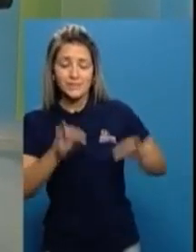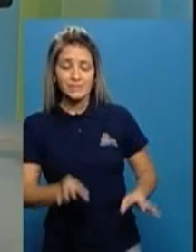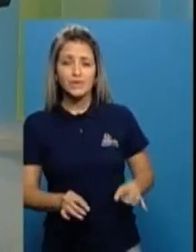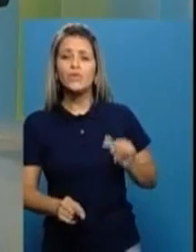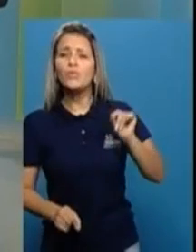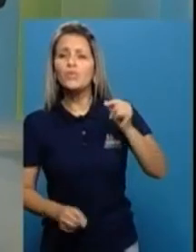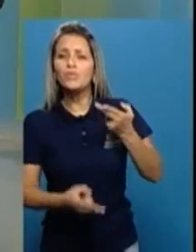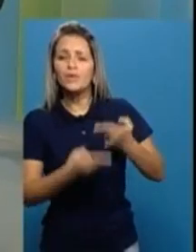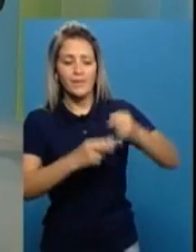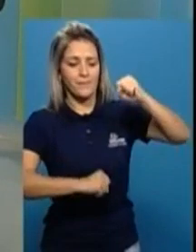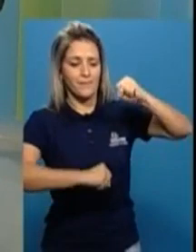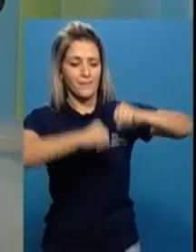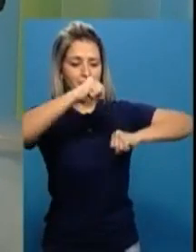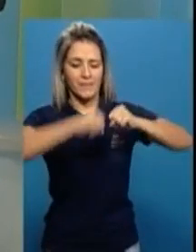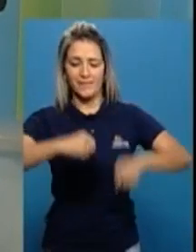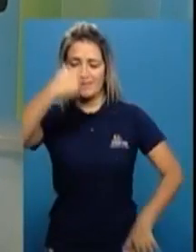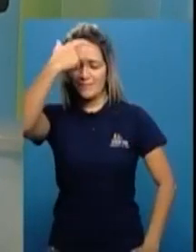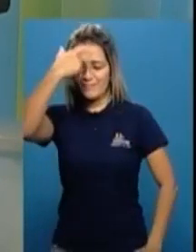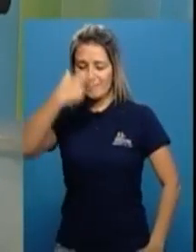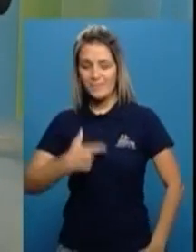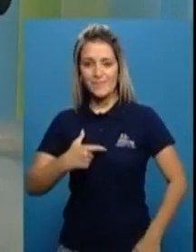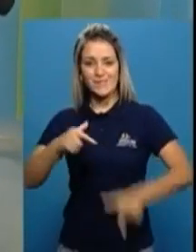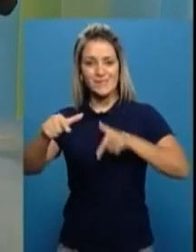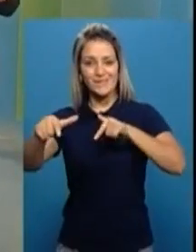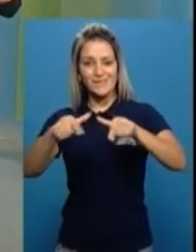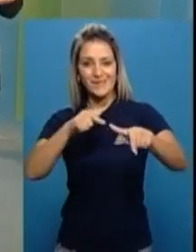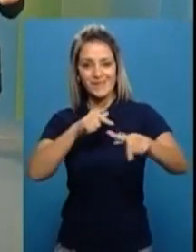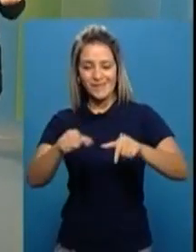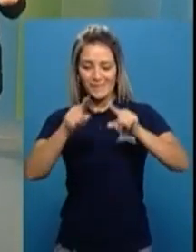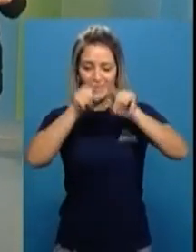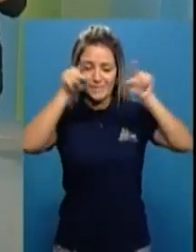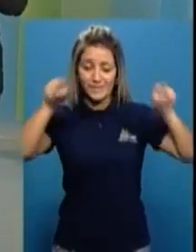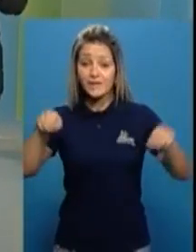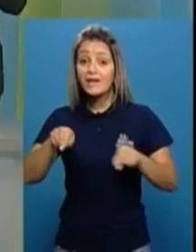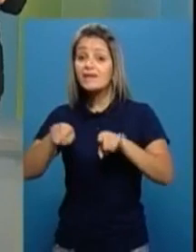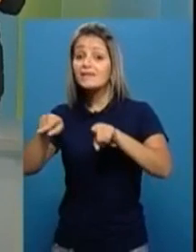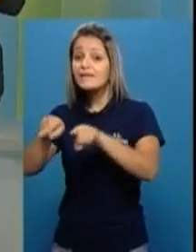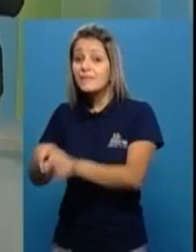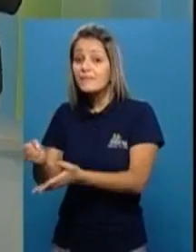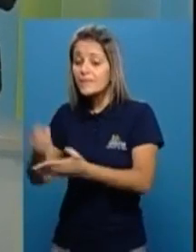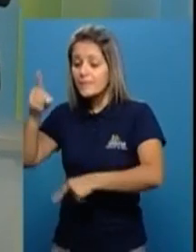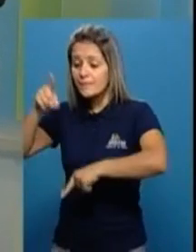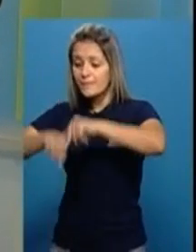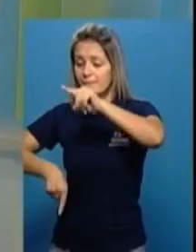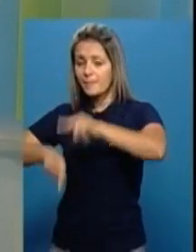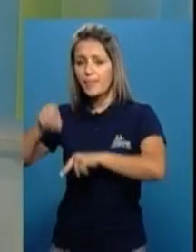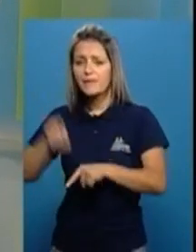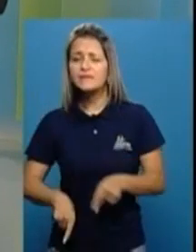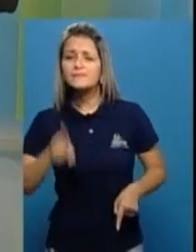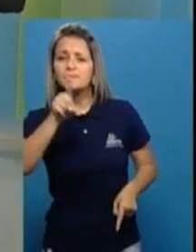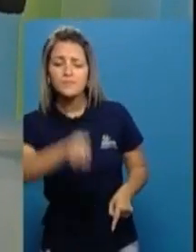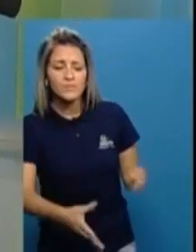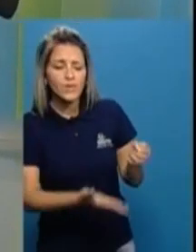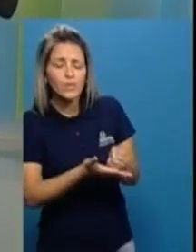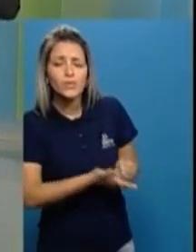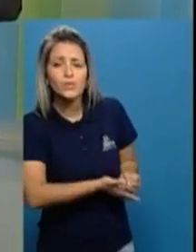máquinas, homens, materiais. E a metodologia de trabalho e os controles contribuem de forma